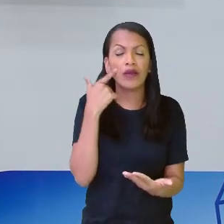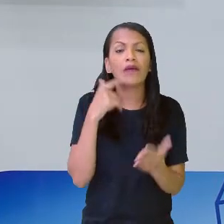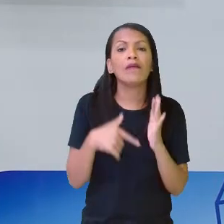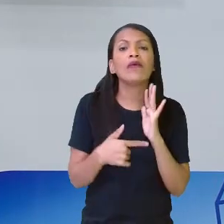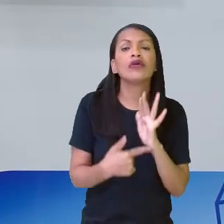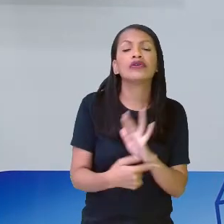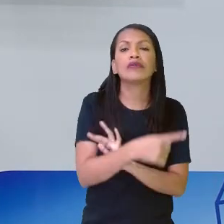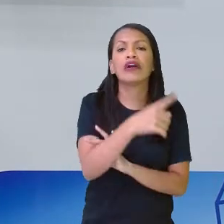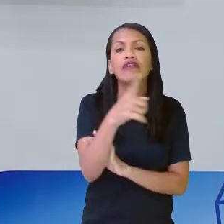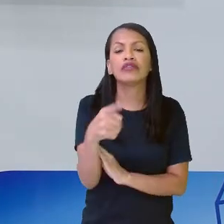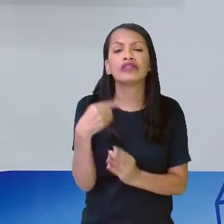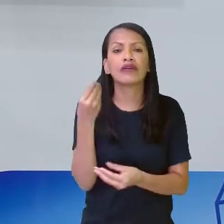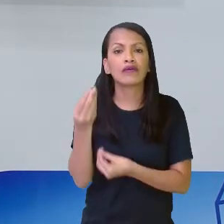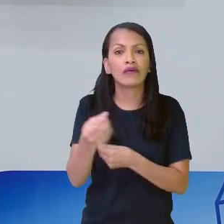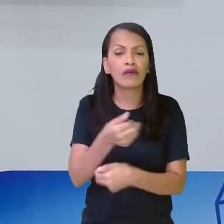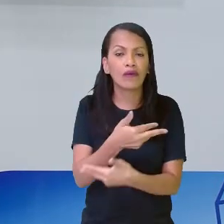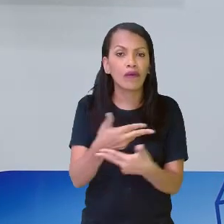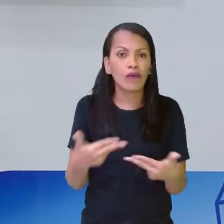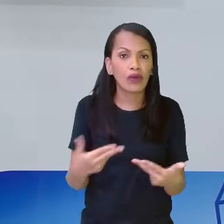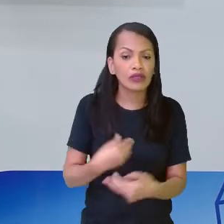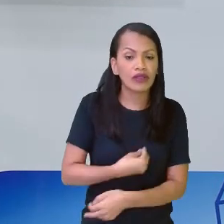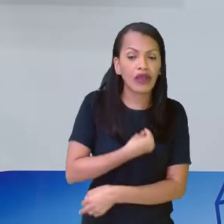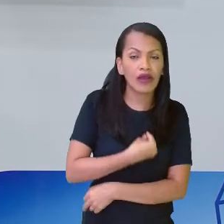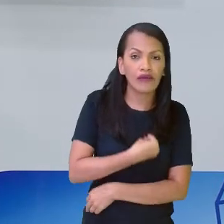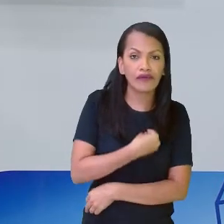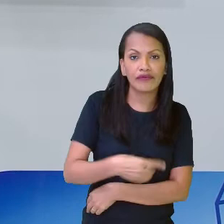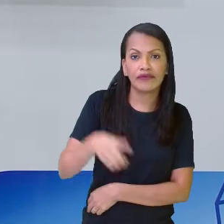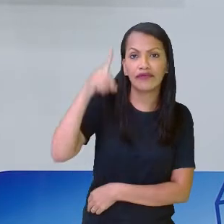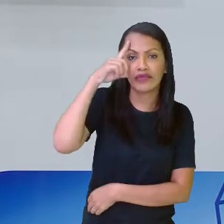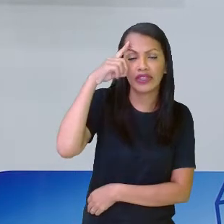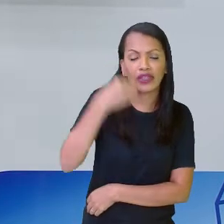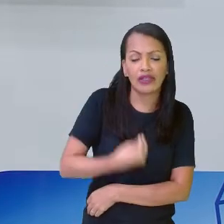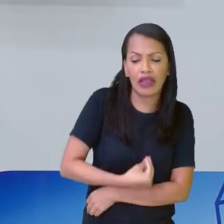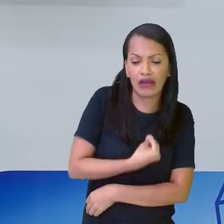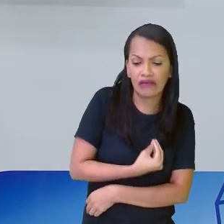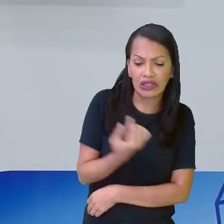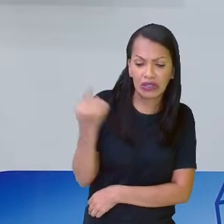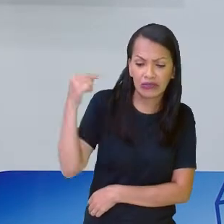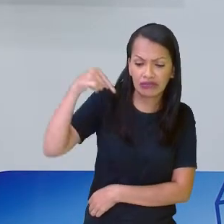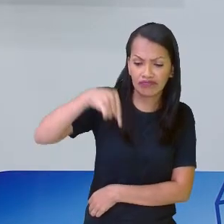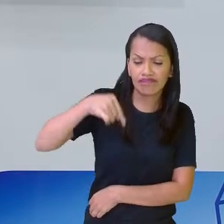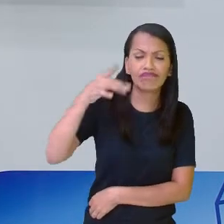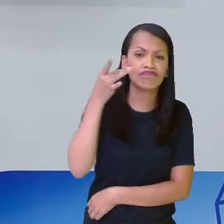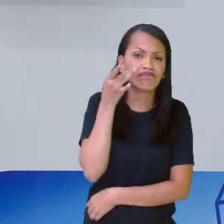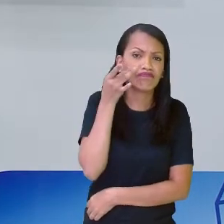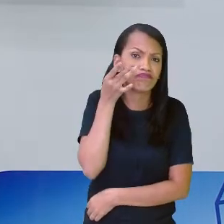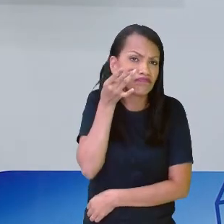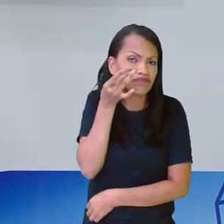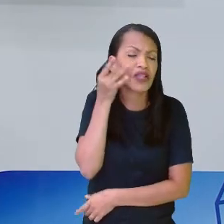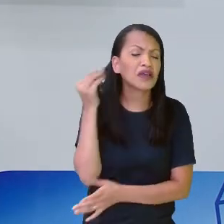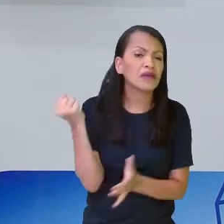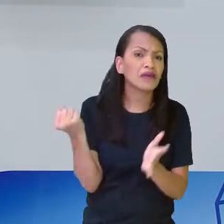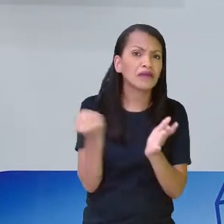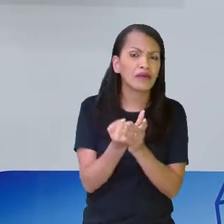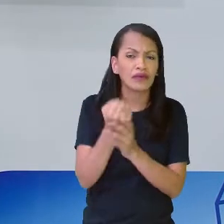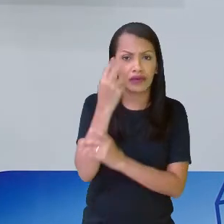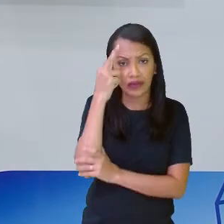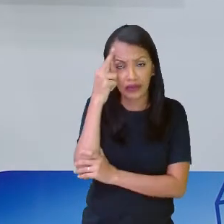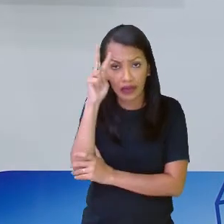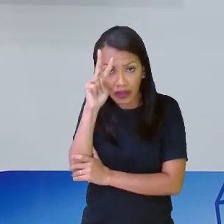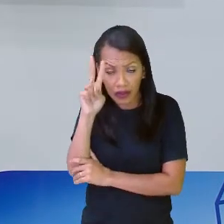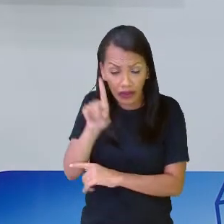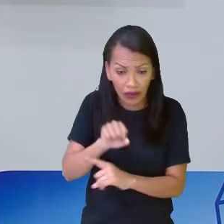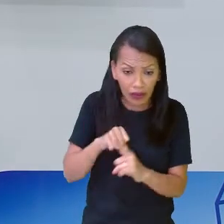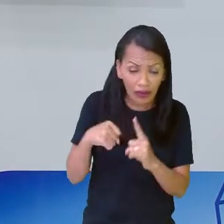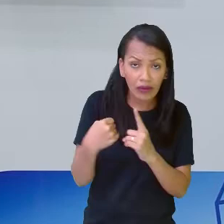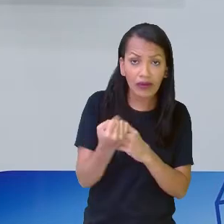aqui cenas, coisas do cotidiano, coisas que o artista está vivendo, que presencia, que marcou, fatos históricos que marcaram a